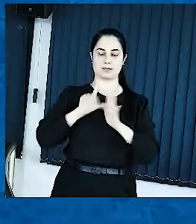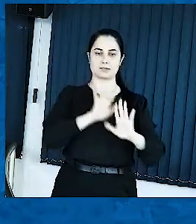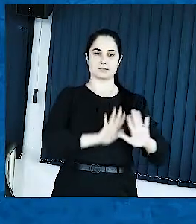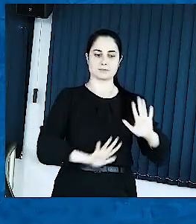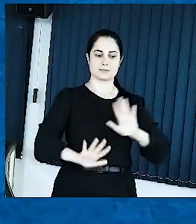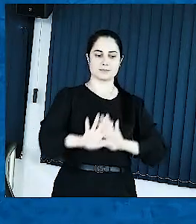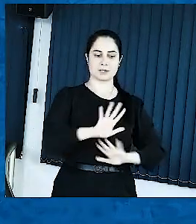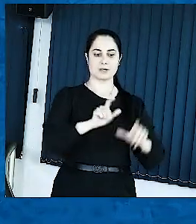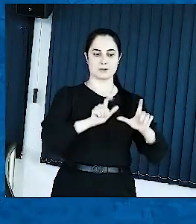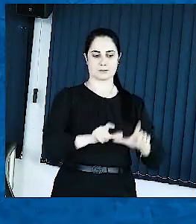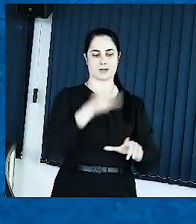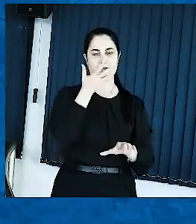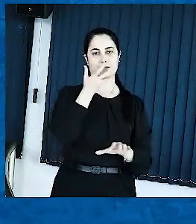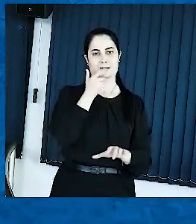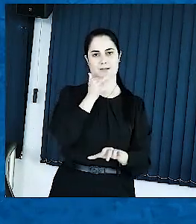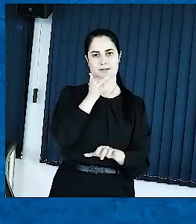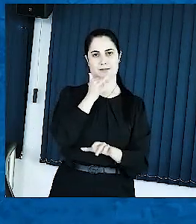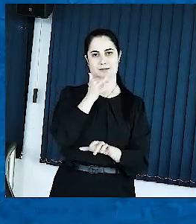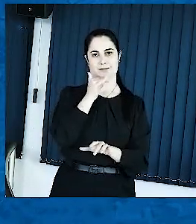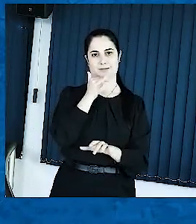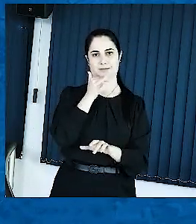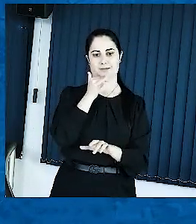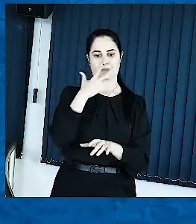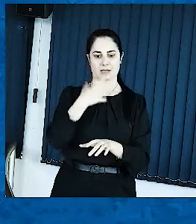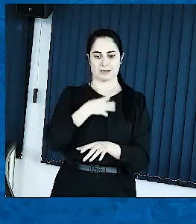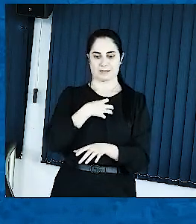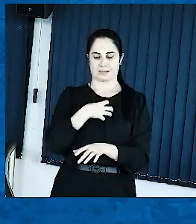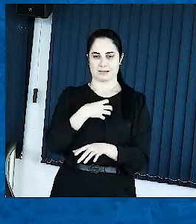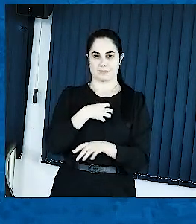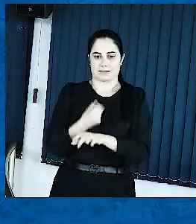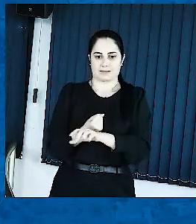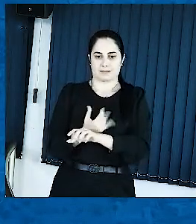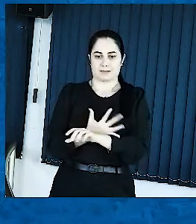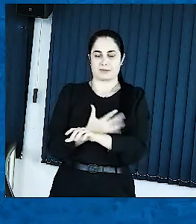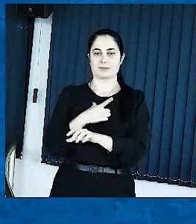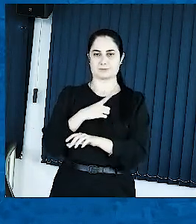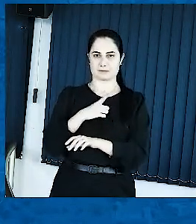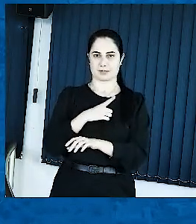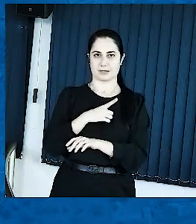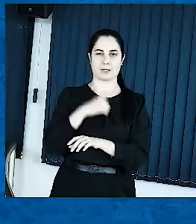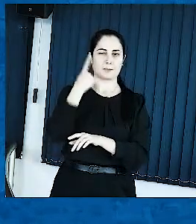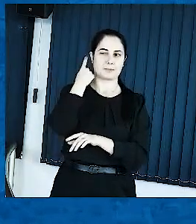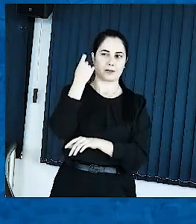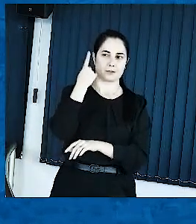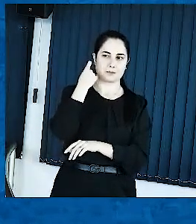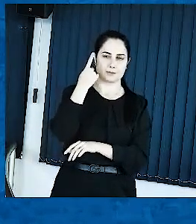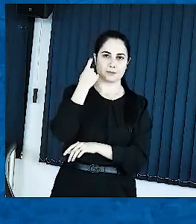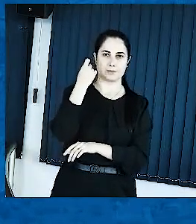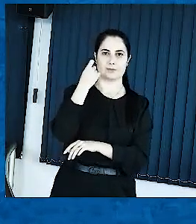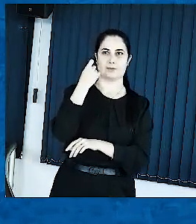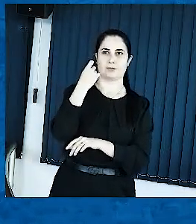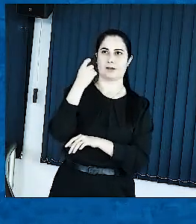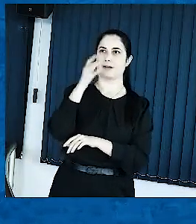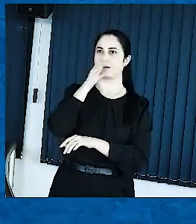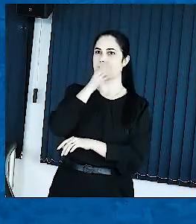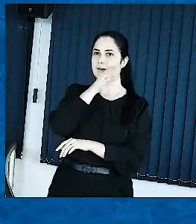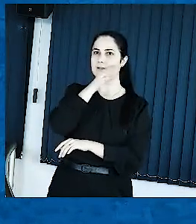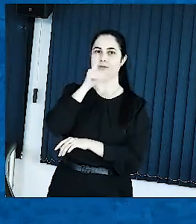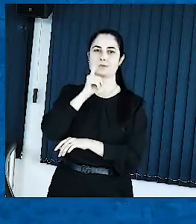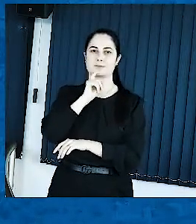essa criança, por causa da hipersensibilidade sensorial que ela tem. O barulho, a